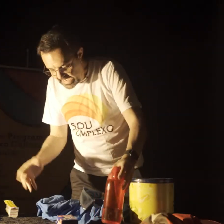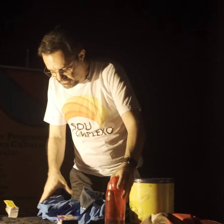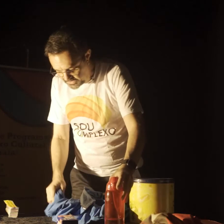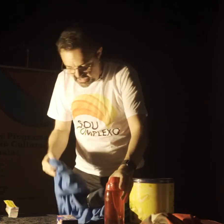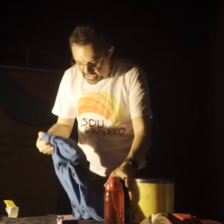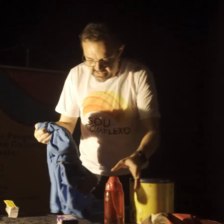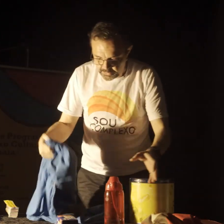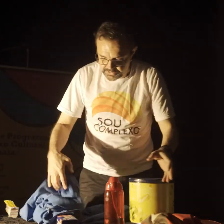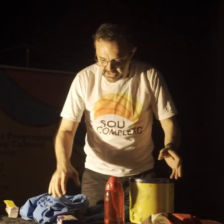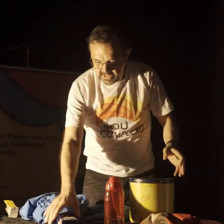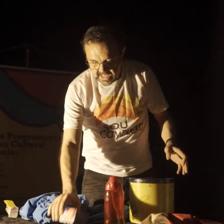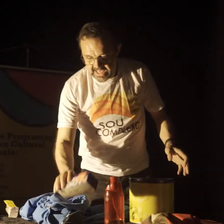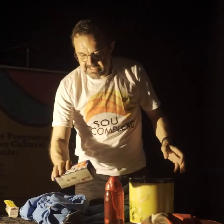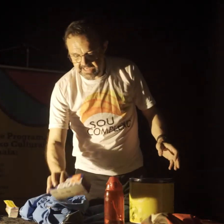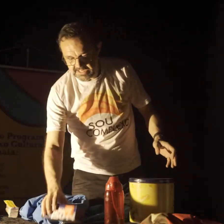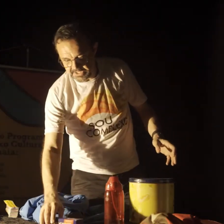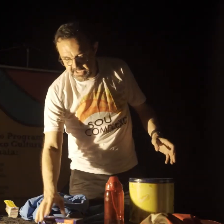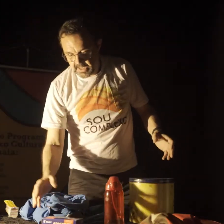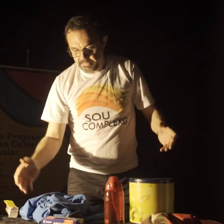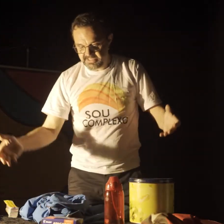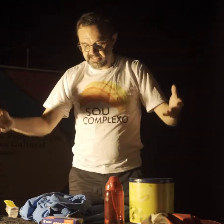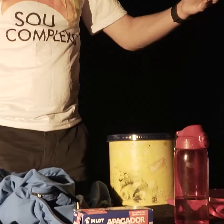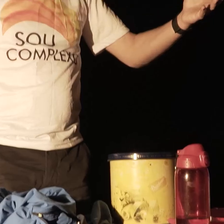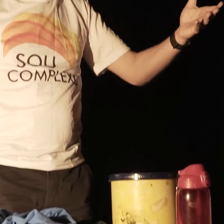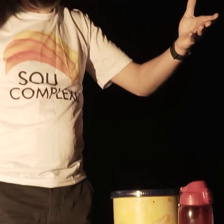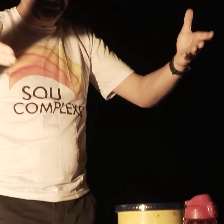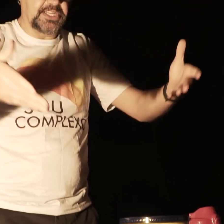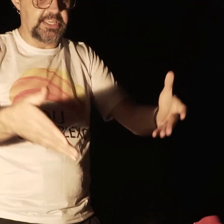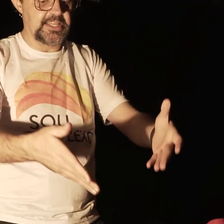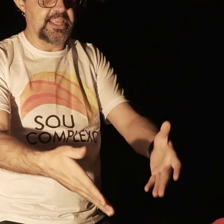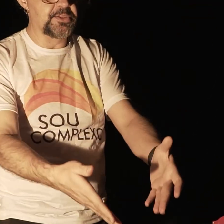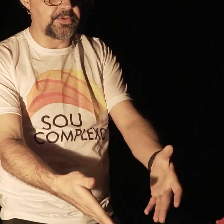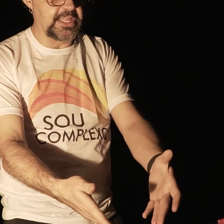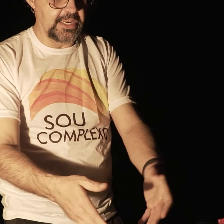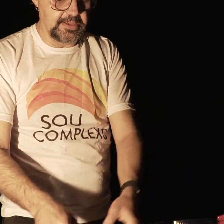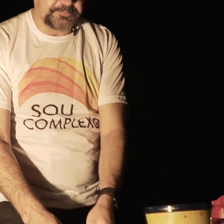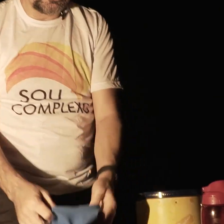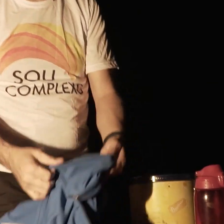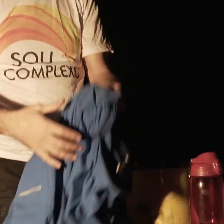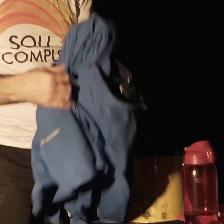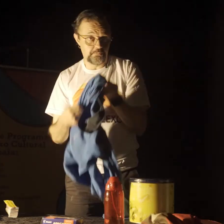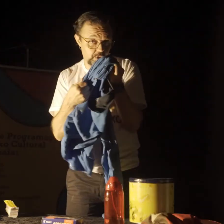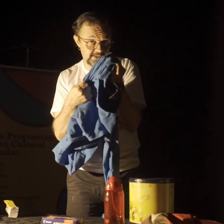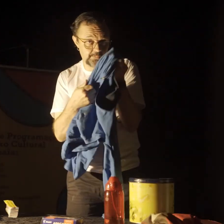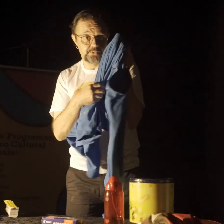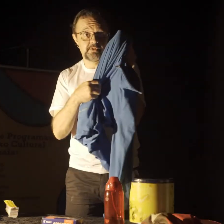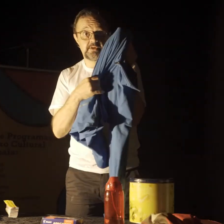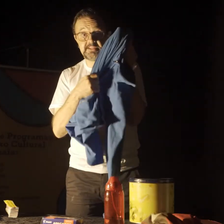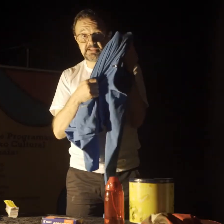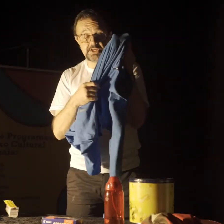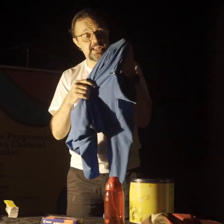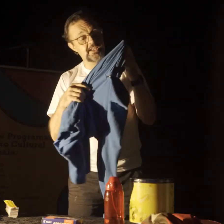essa garrafa, essa blusa, essa caixa precisa incidir aqui dentro dela, por